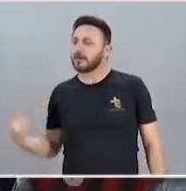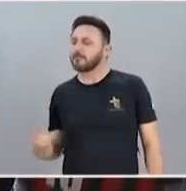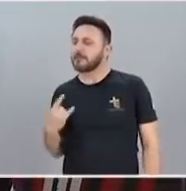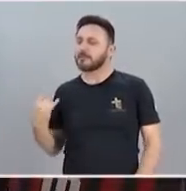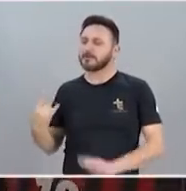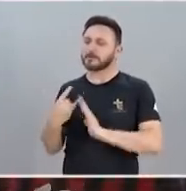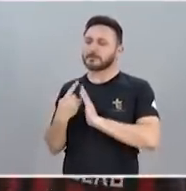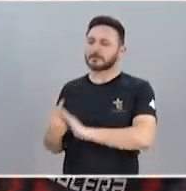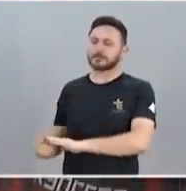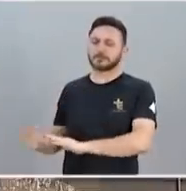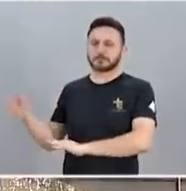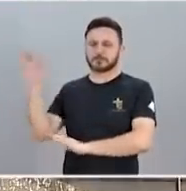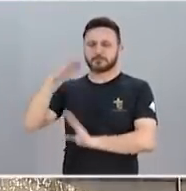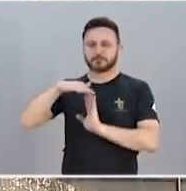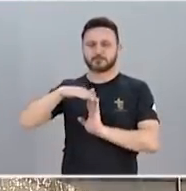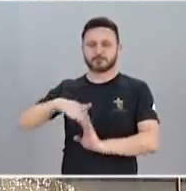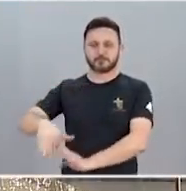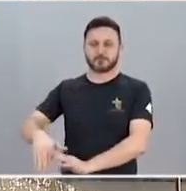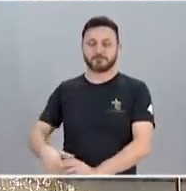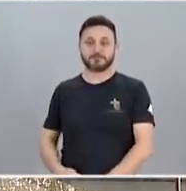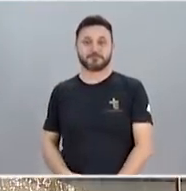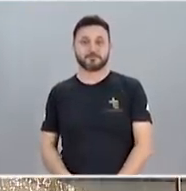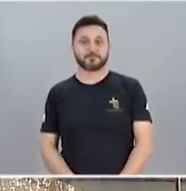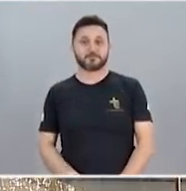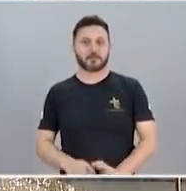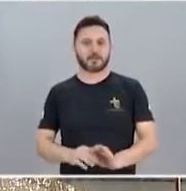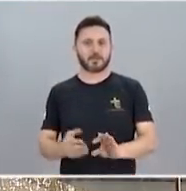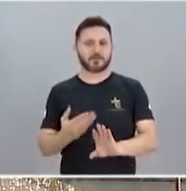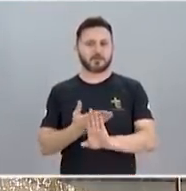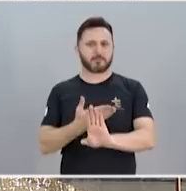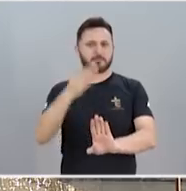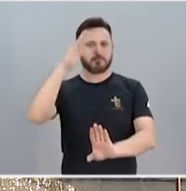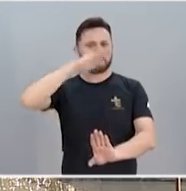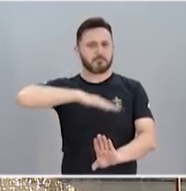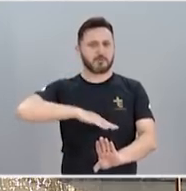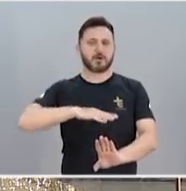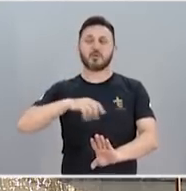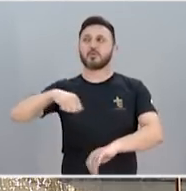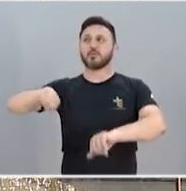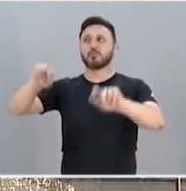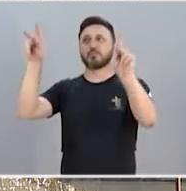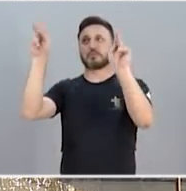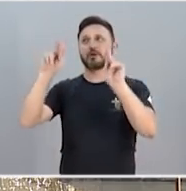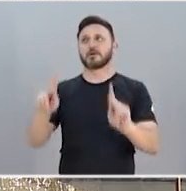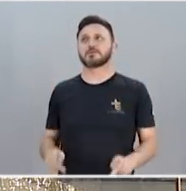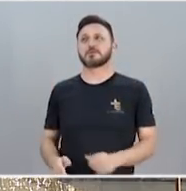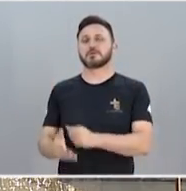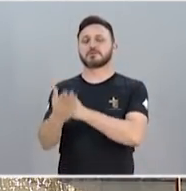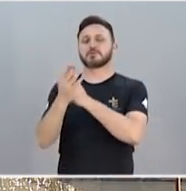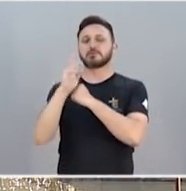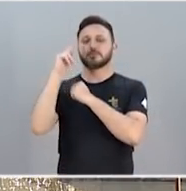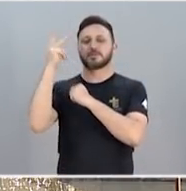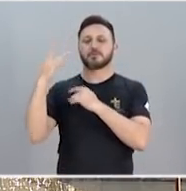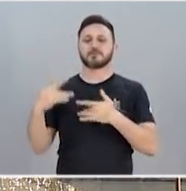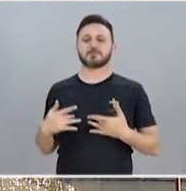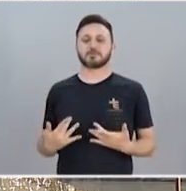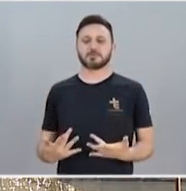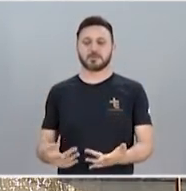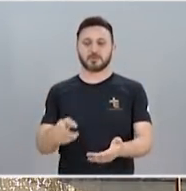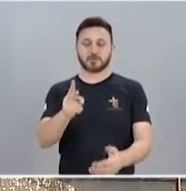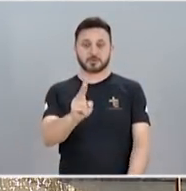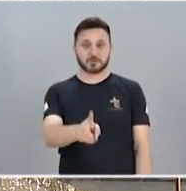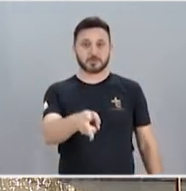mas livrai-nos do mal. Livrai-nos de todos os males, ó Pai, dai-nos hoje a vossa paz. Ajudados pela